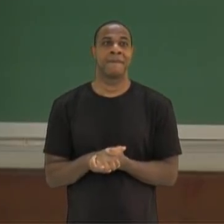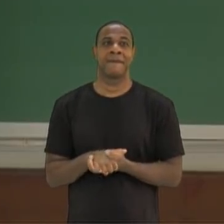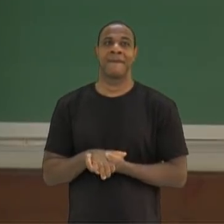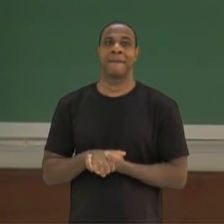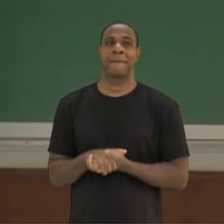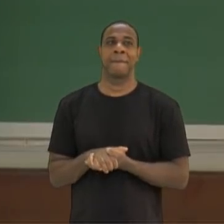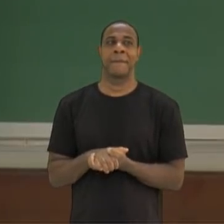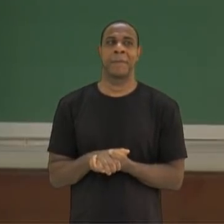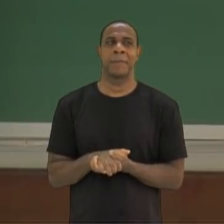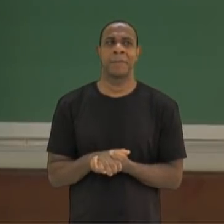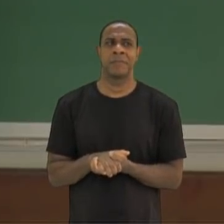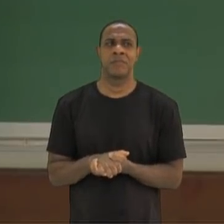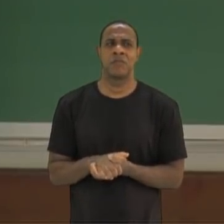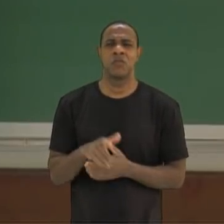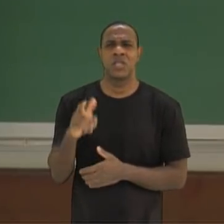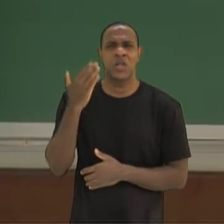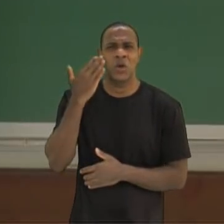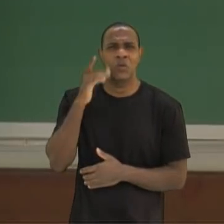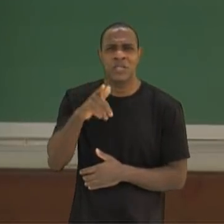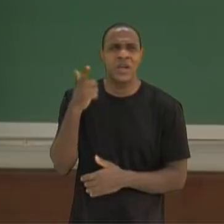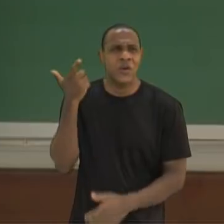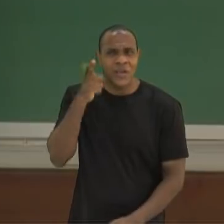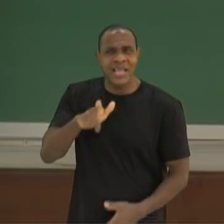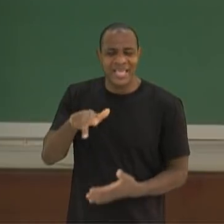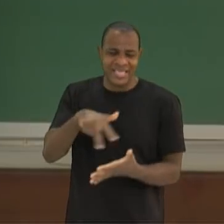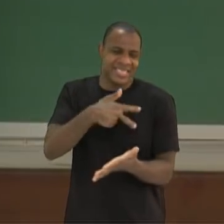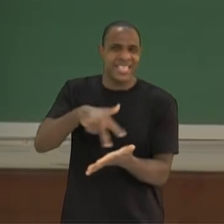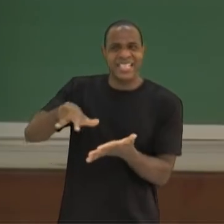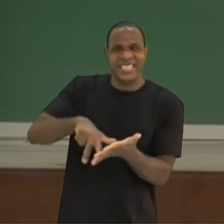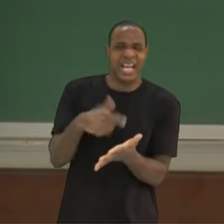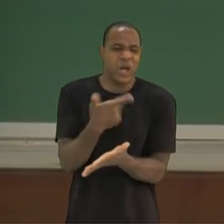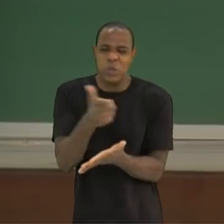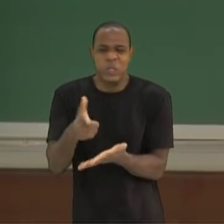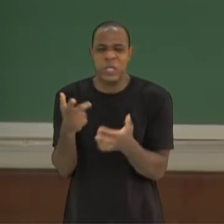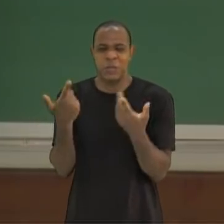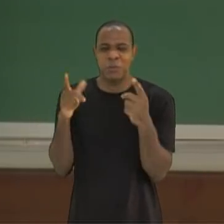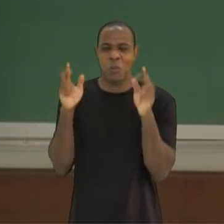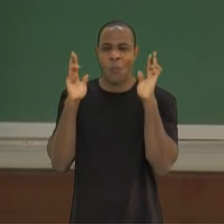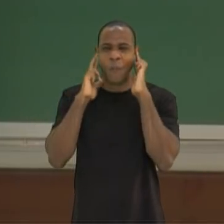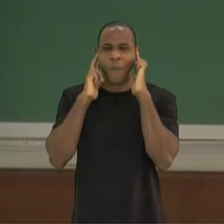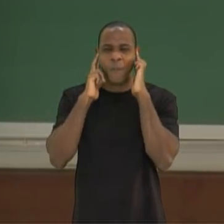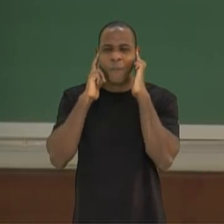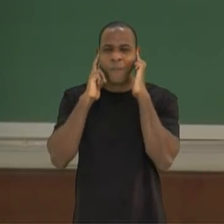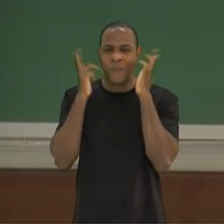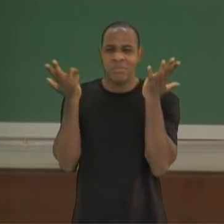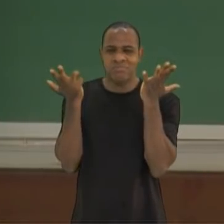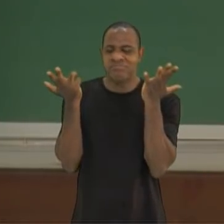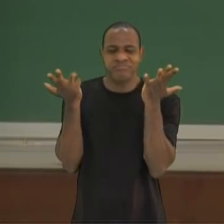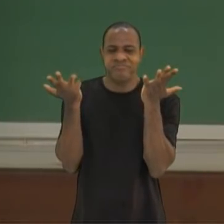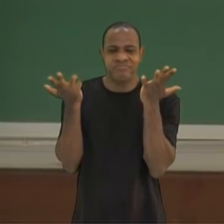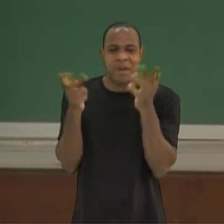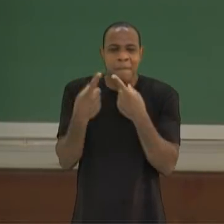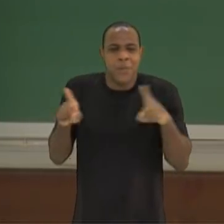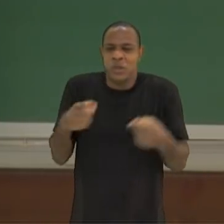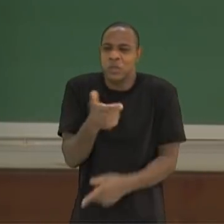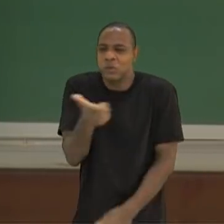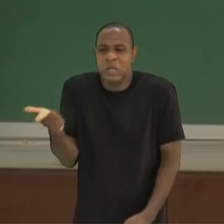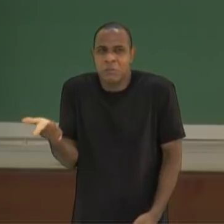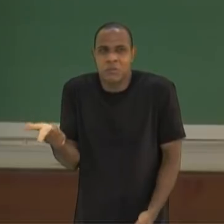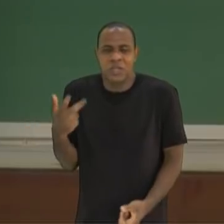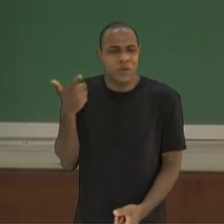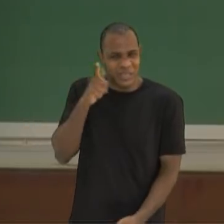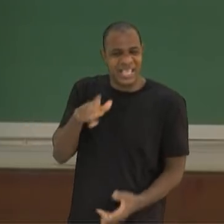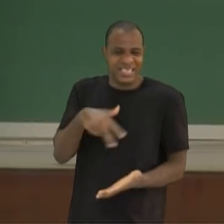without music? Você consegue dançar sem música? Consegue? Conseguiria dançar sem música? O que você acha? Have